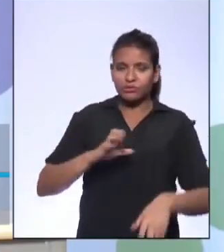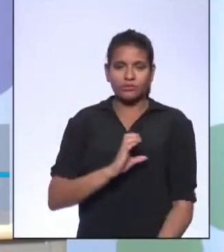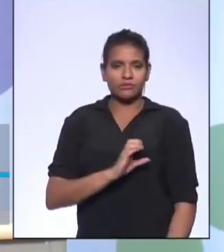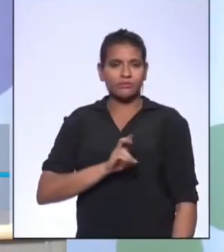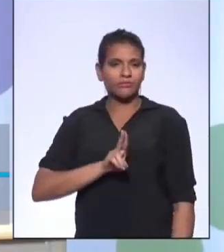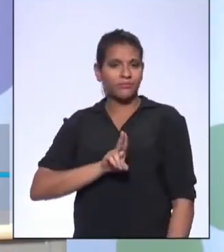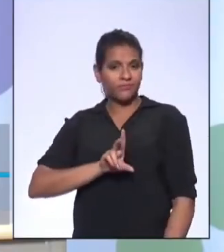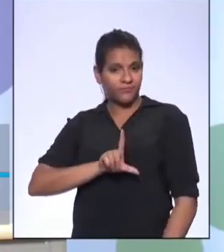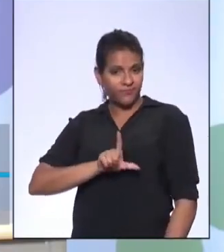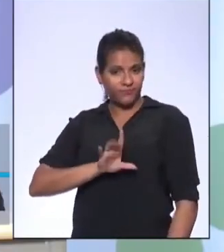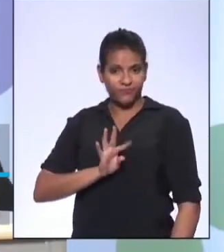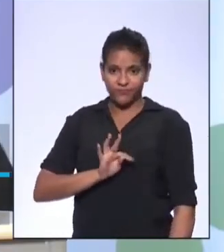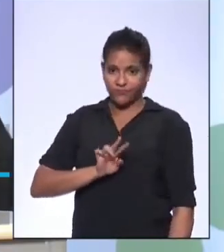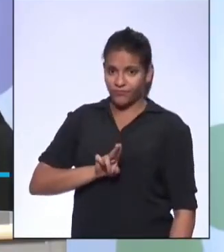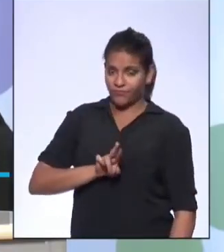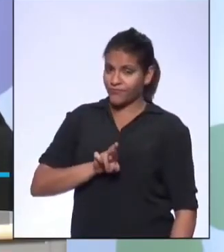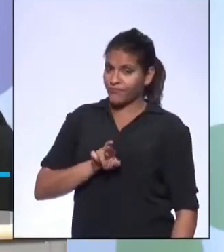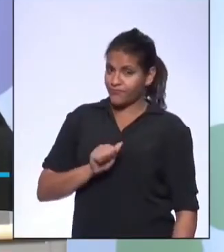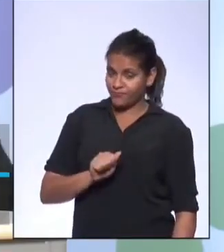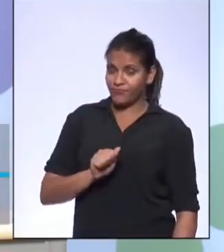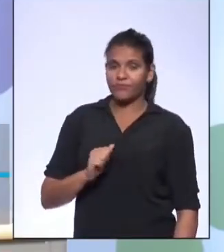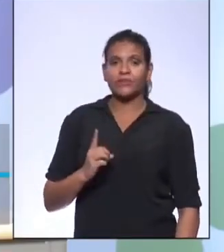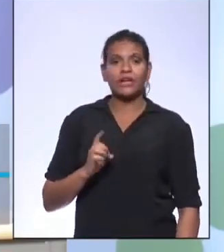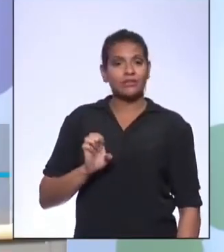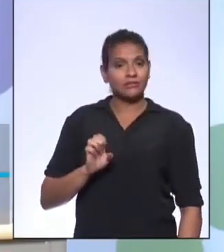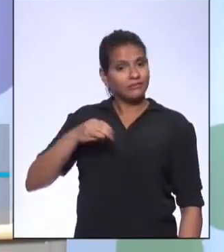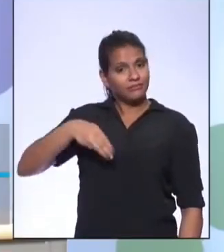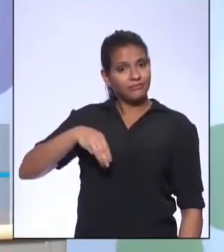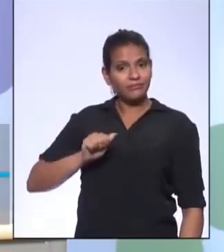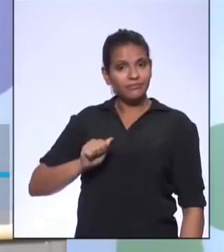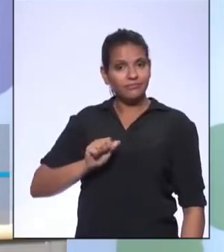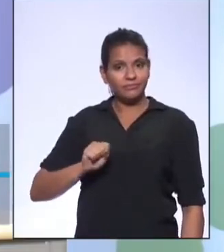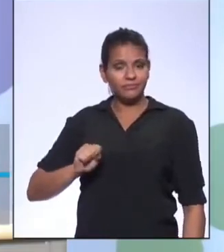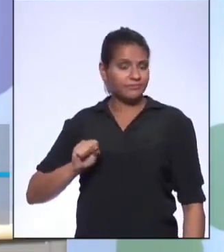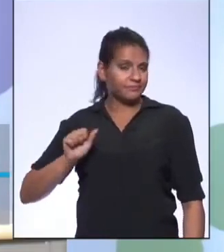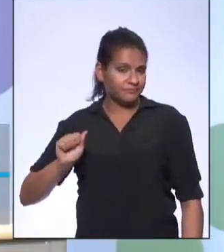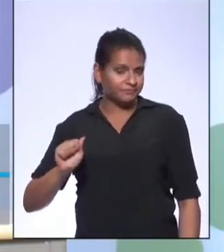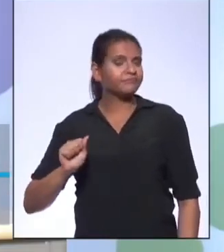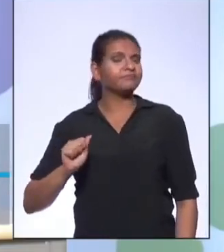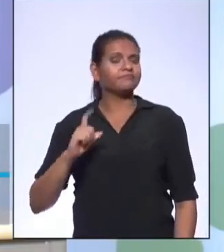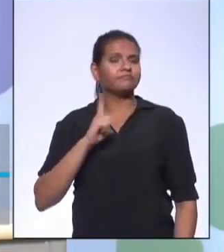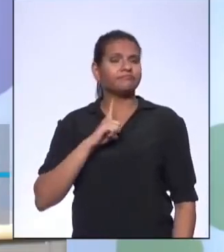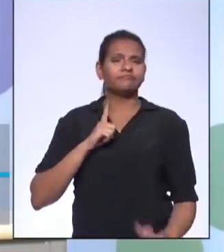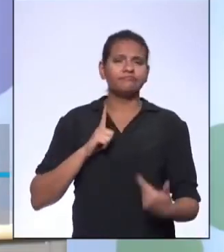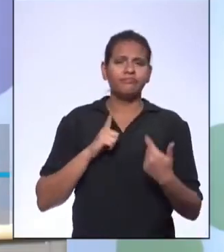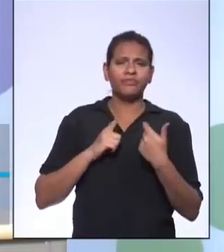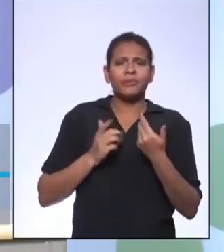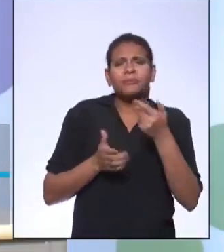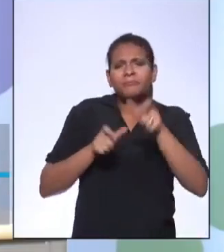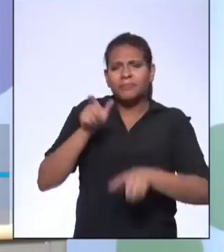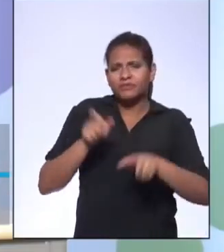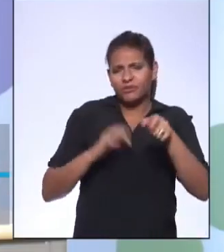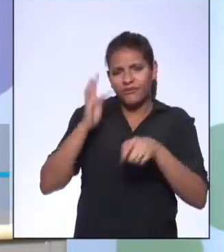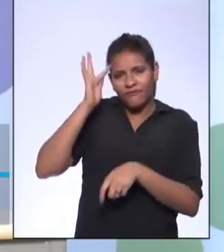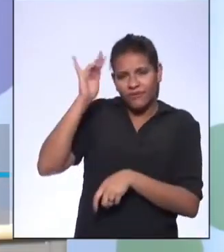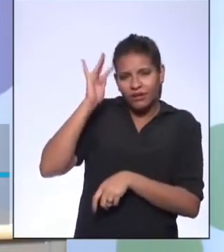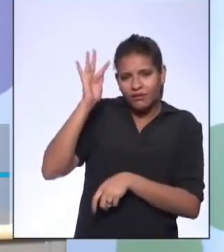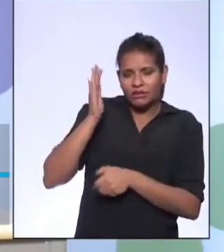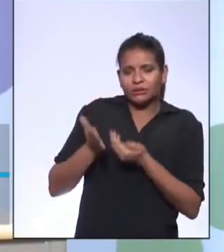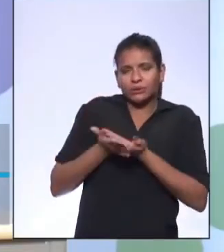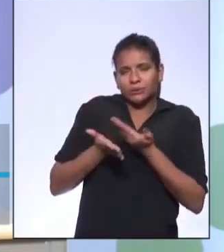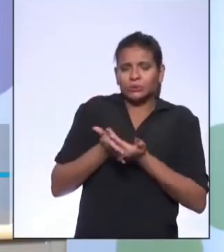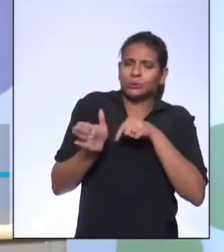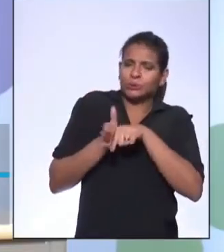indústria cultural é produto de uma análise, né, de filósofos e cientistas sociais da Escola de